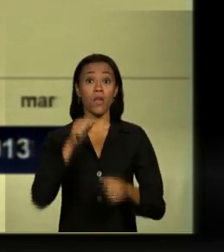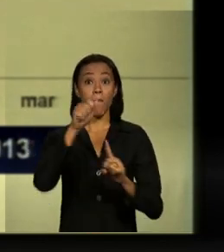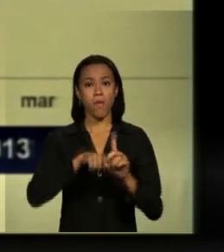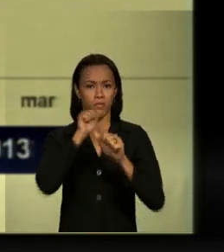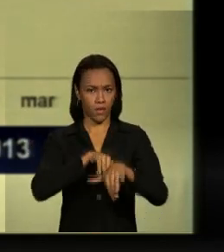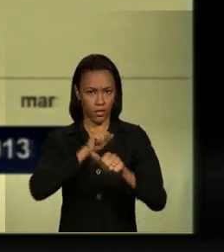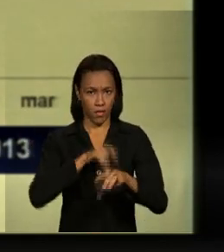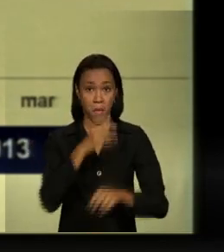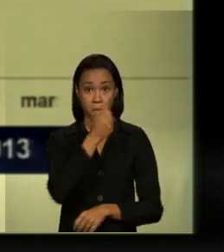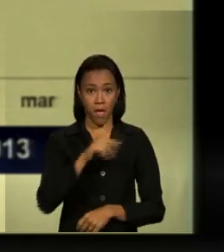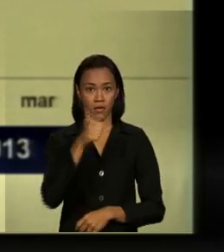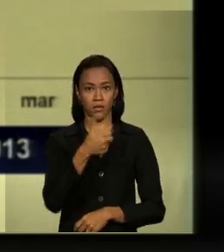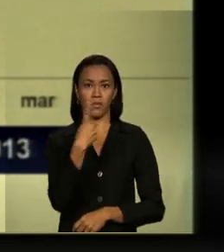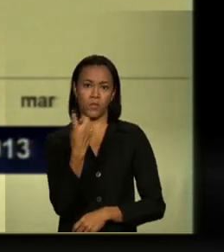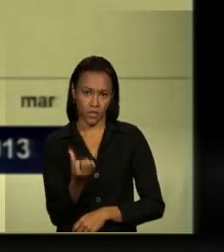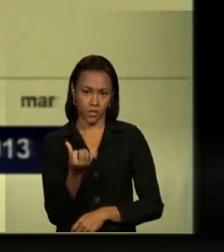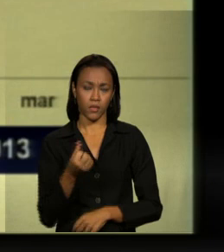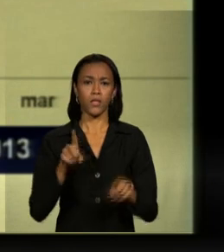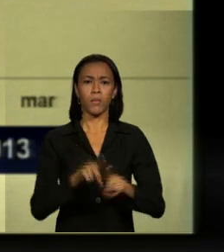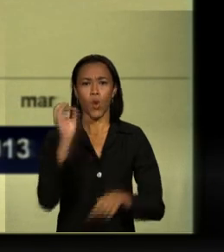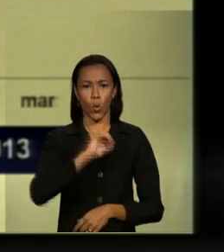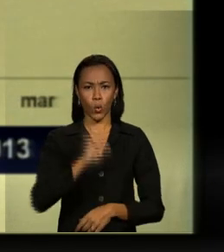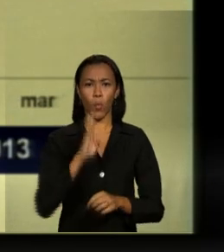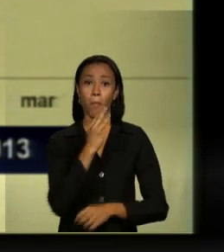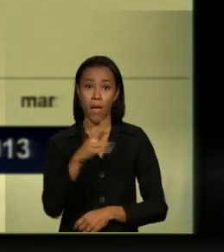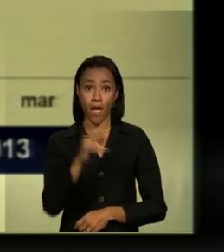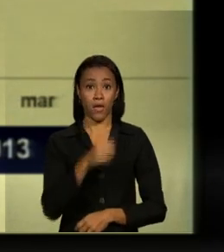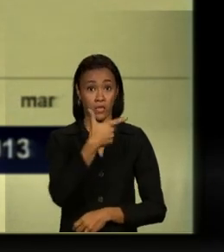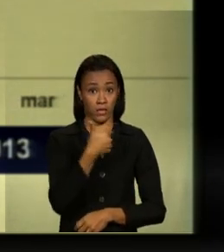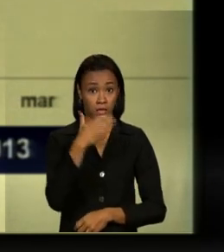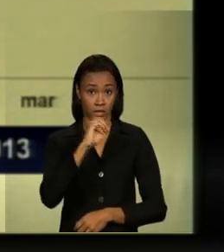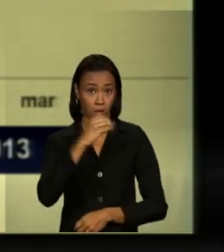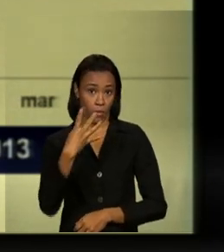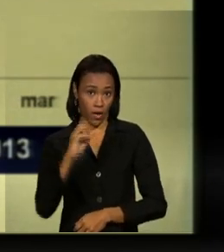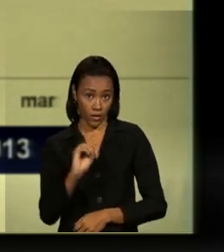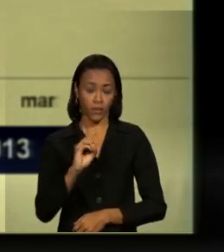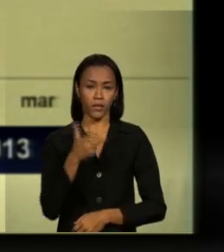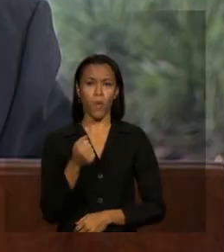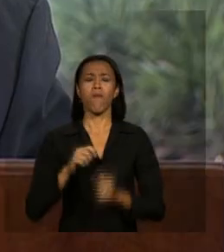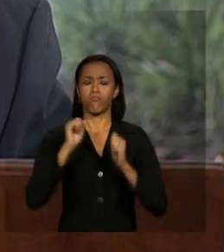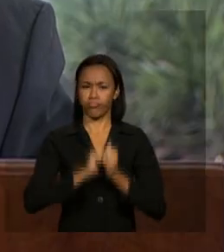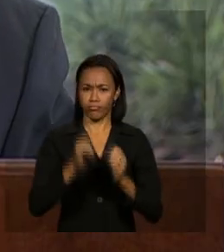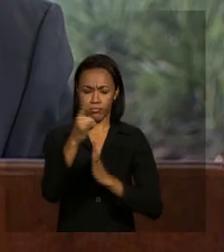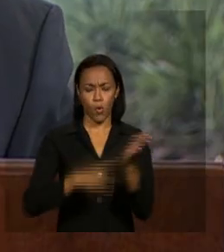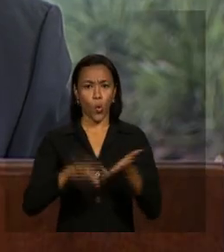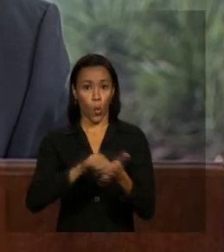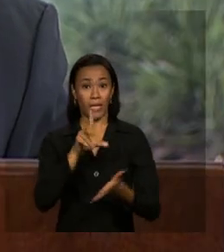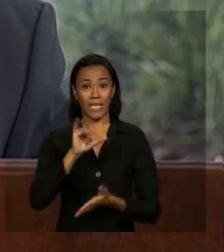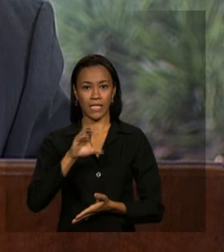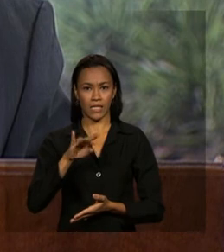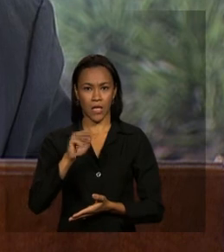setembro para br-116 em outubro para br-040 a publicação do edital de licitação